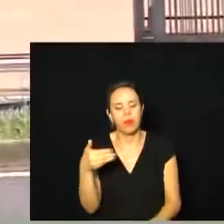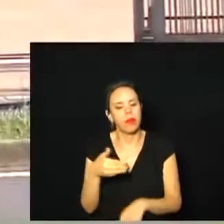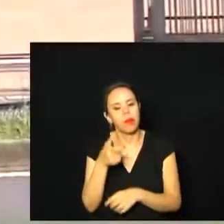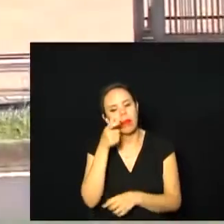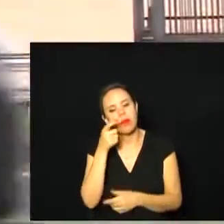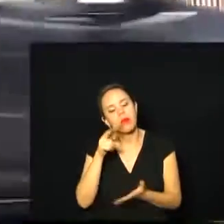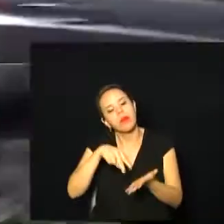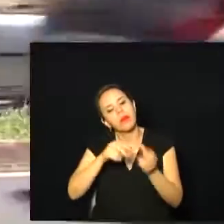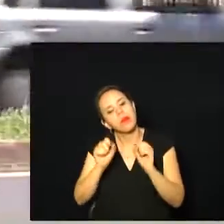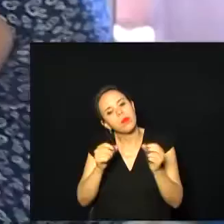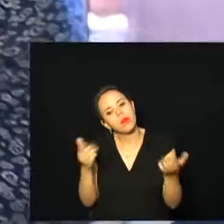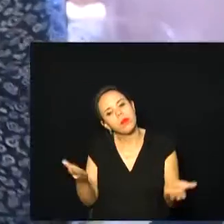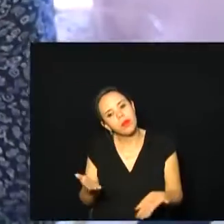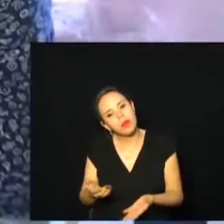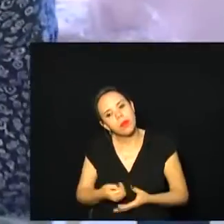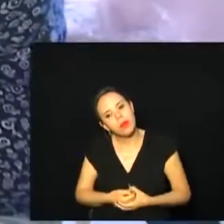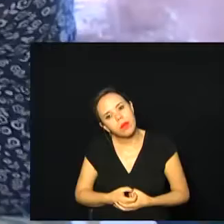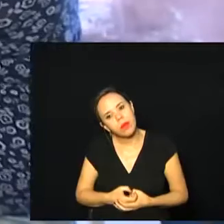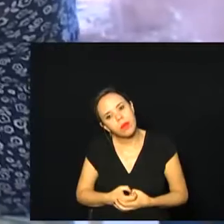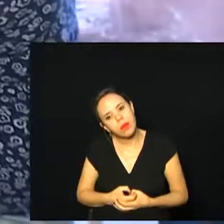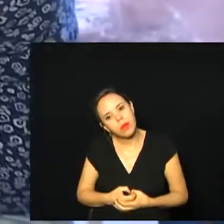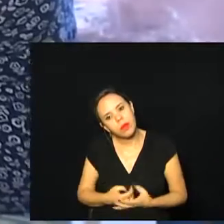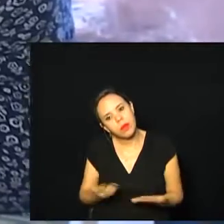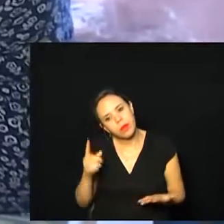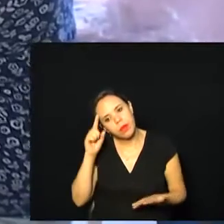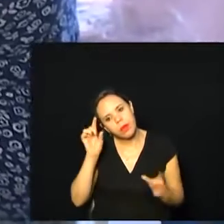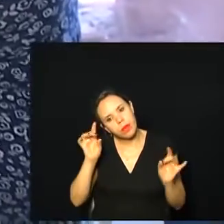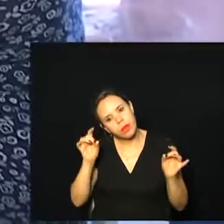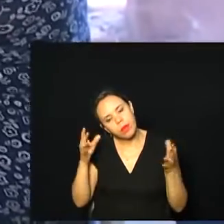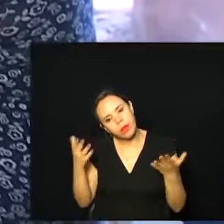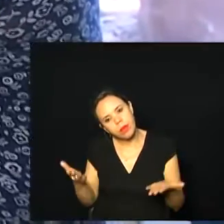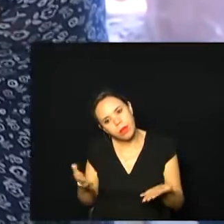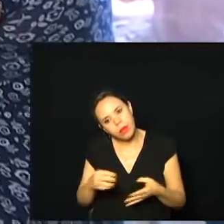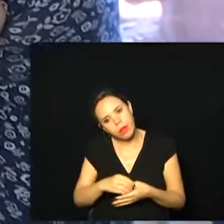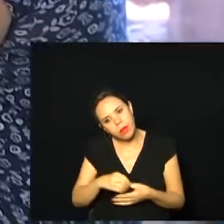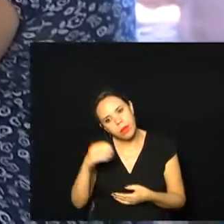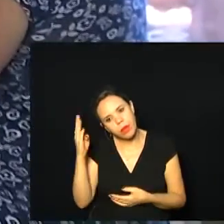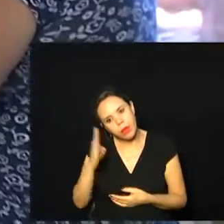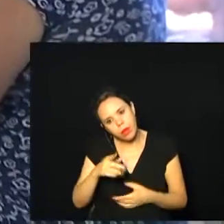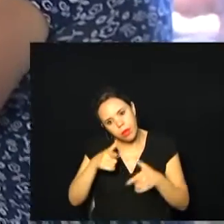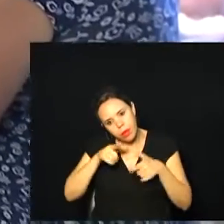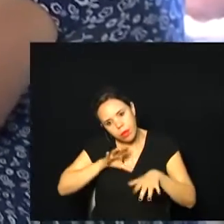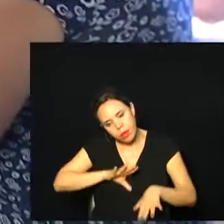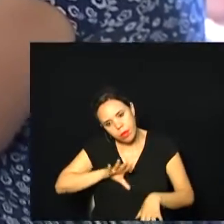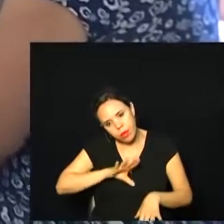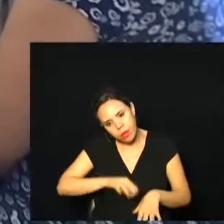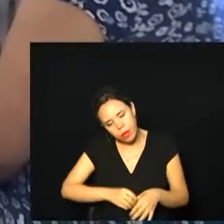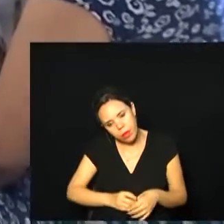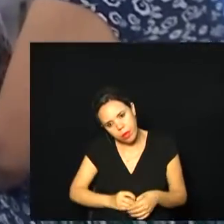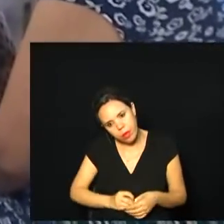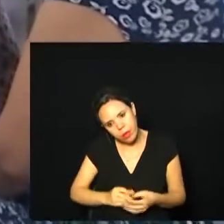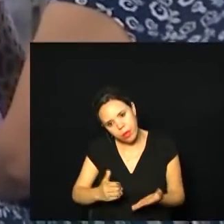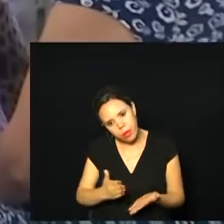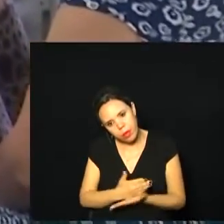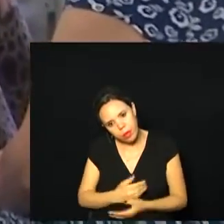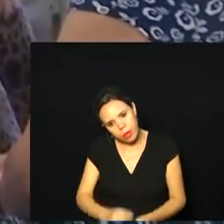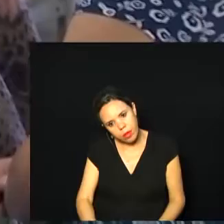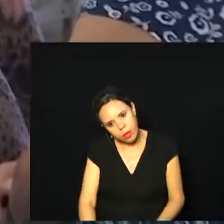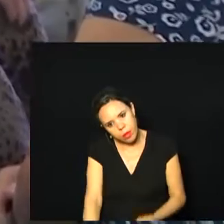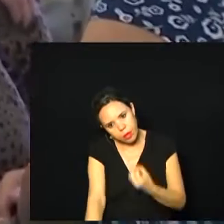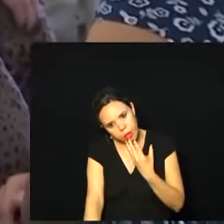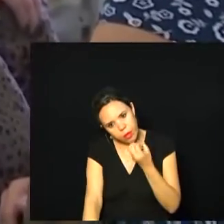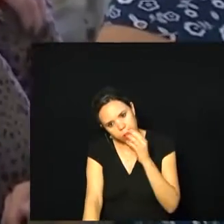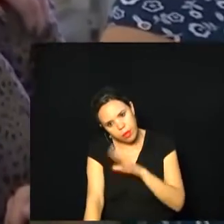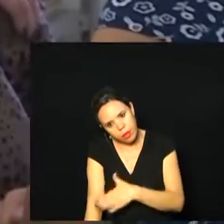você está lendo aqui hoje, nesse dia tão especial que é o Dia Nacional da Língua Portuguesa? Que livro é esse, Cecília? Tudo bem?